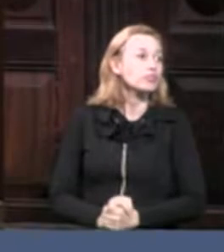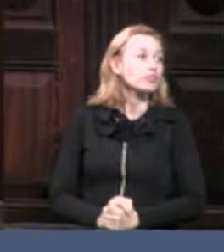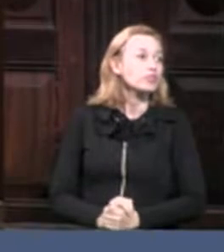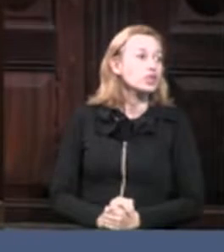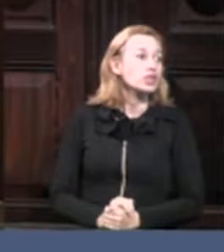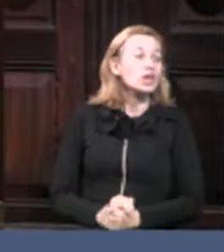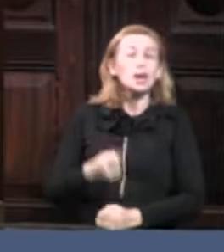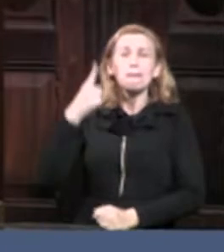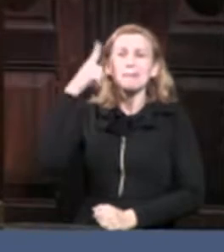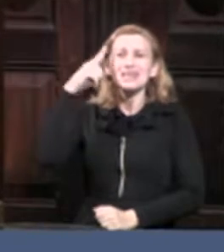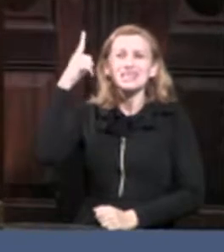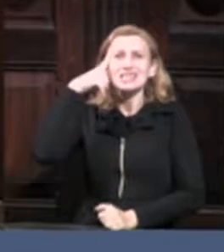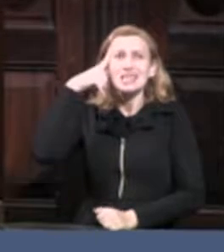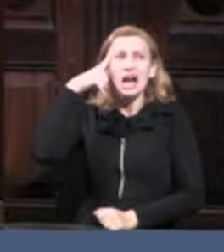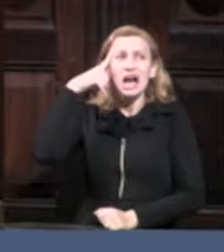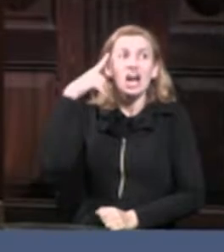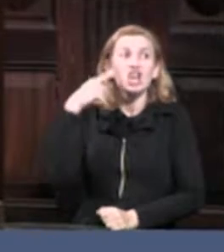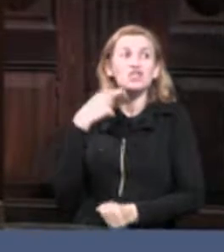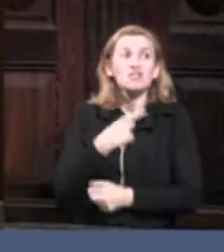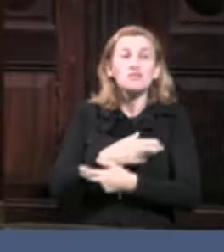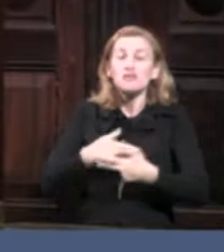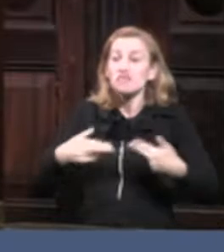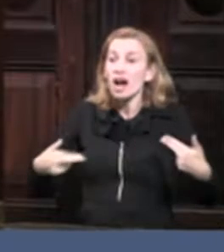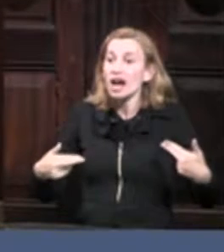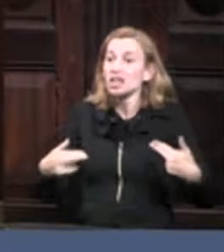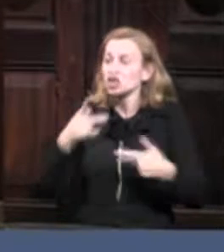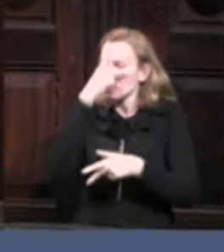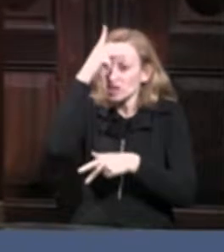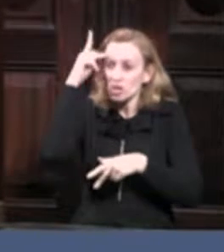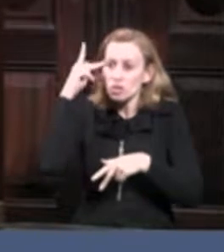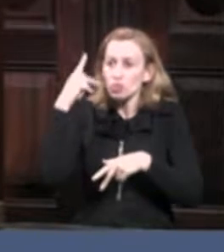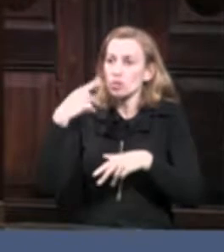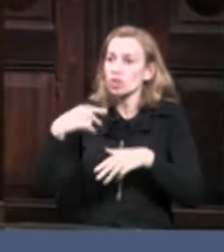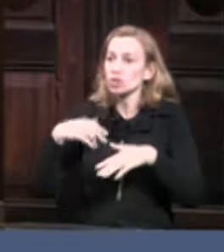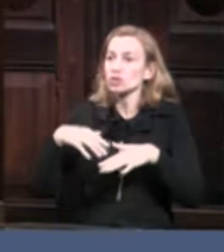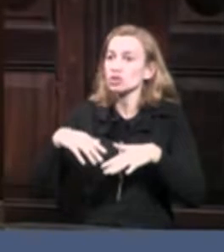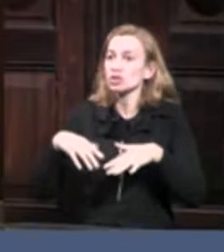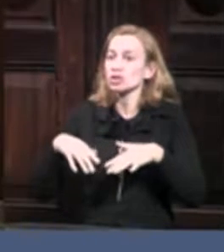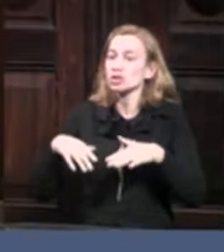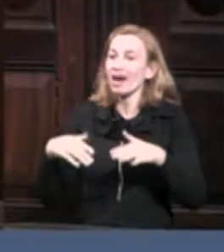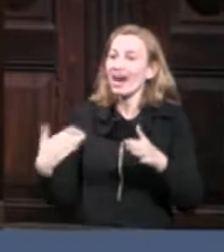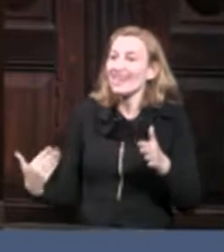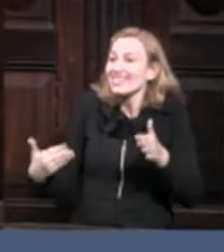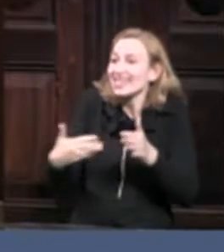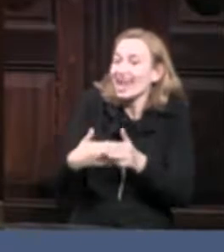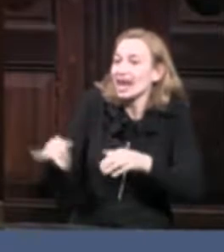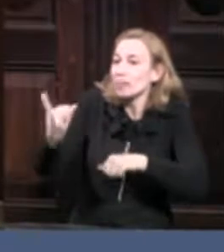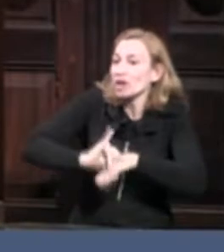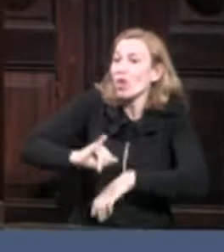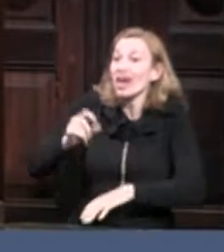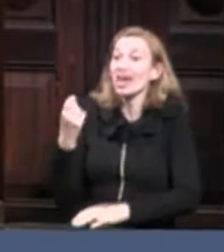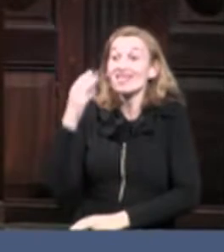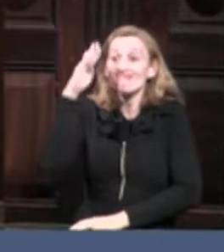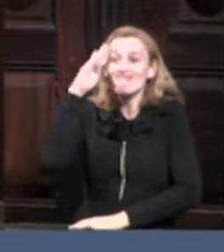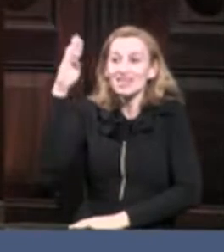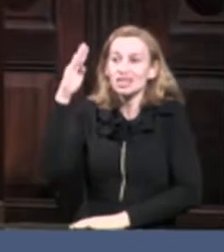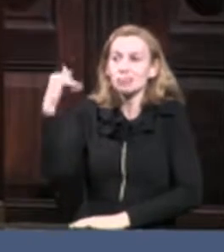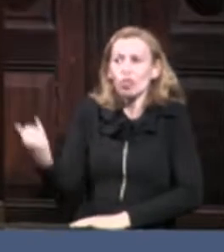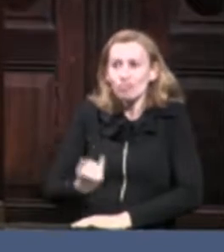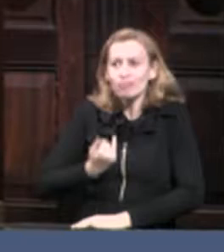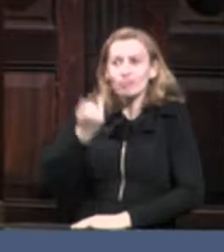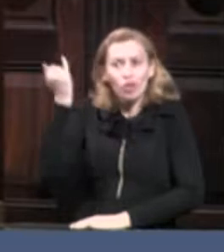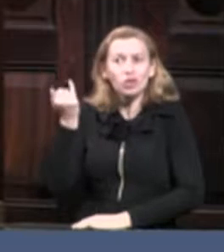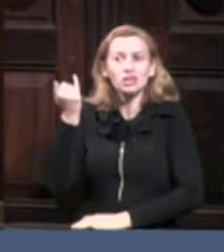o fluxo diário de pessoas das diferentes cidades até a capital é fundamental para a gente